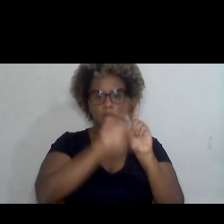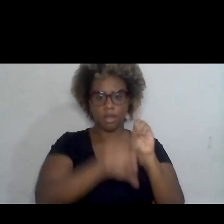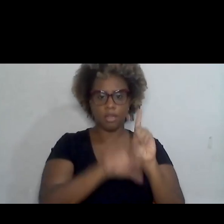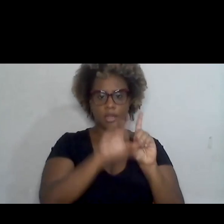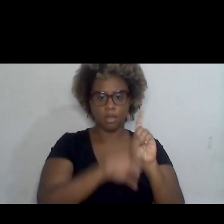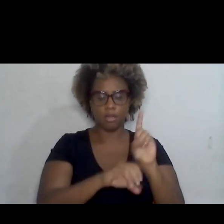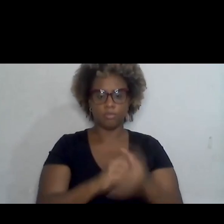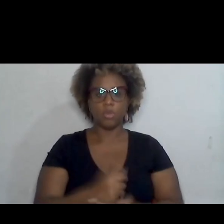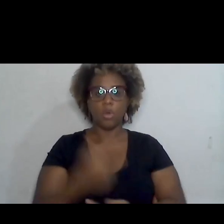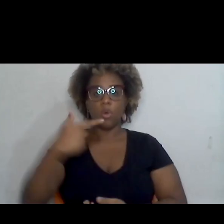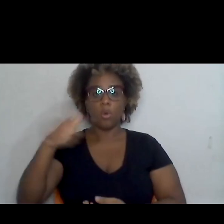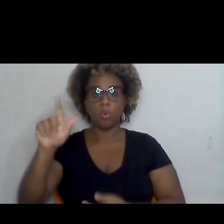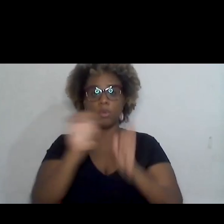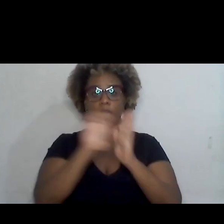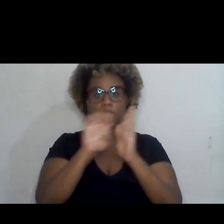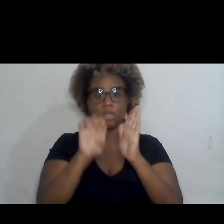às ações continuadas,